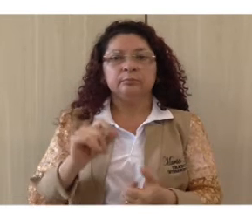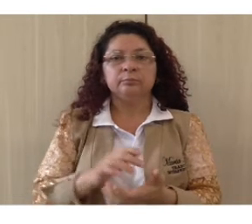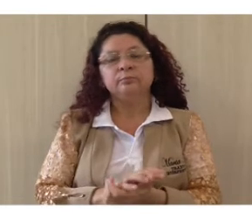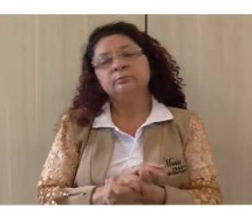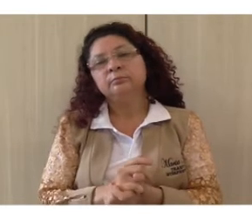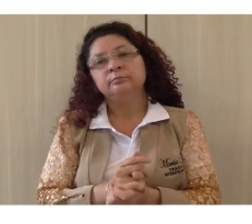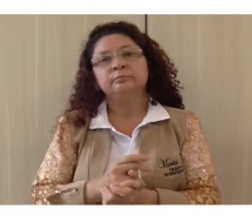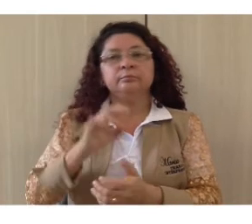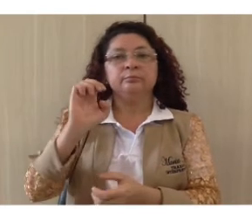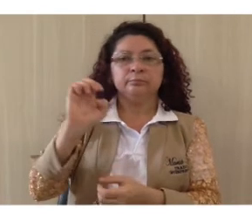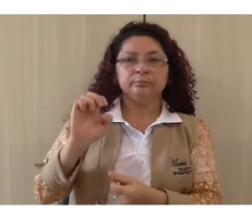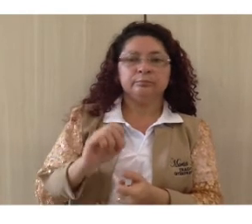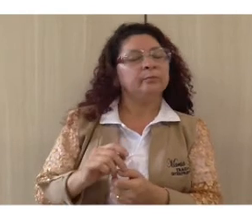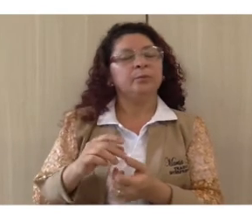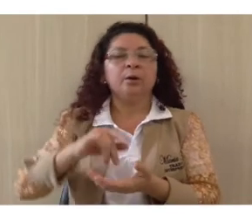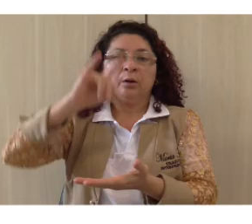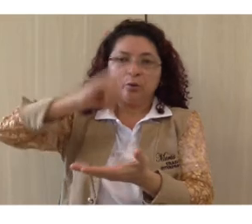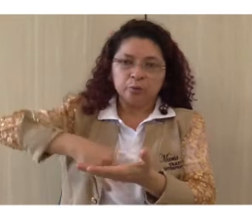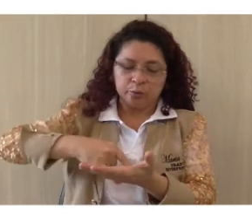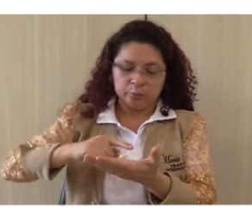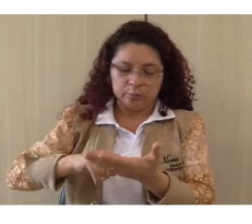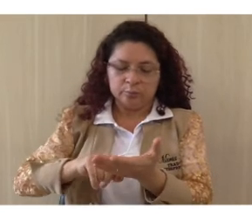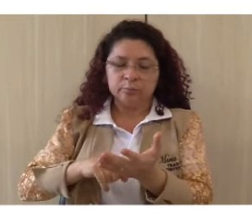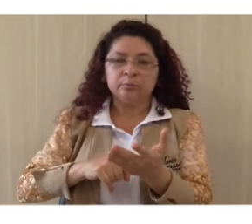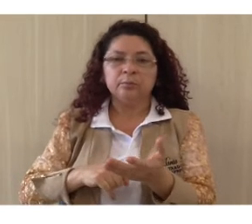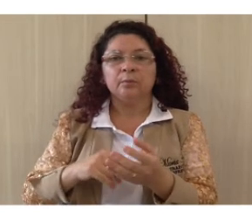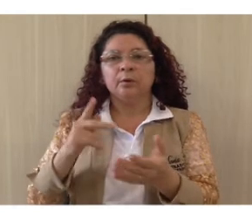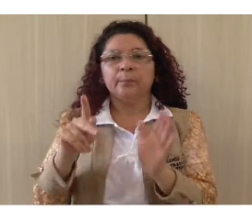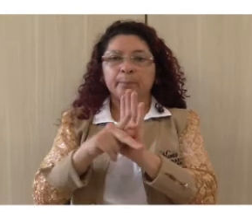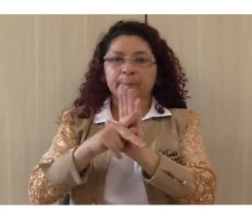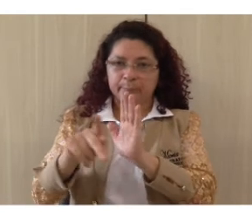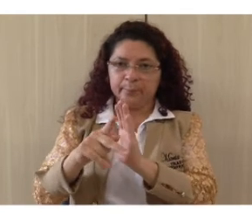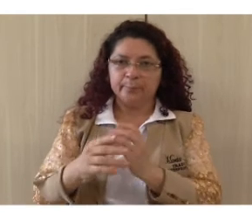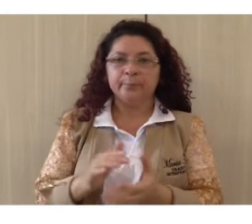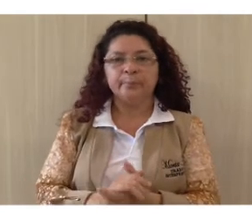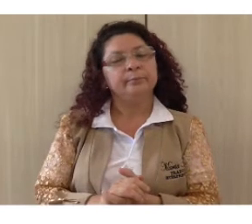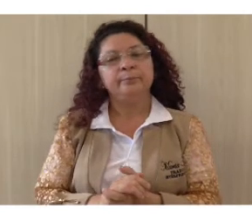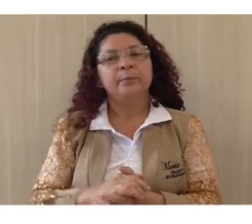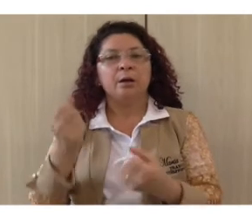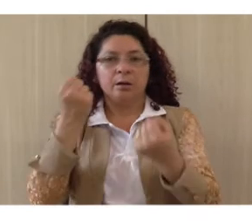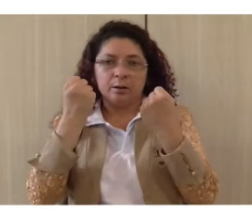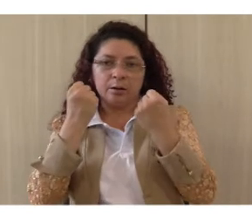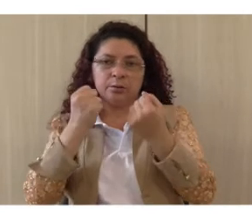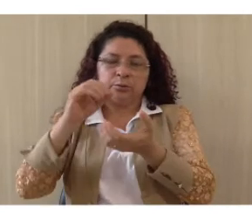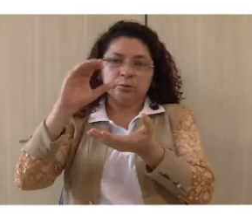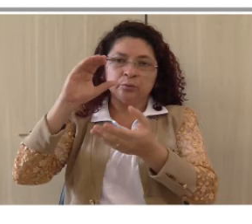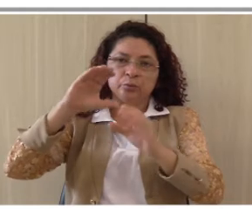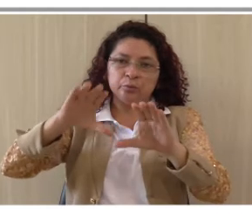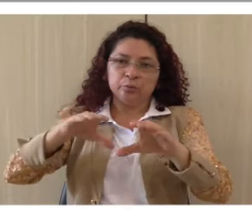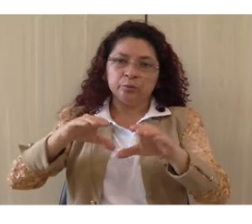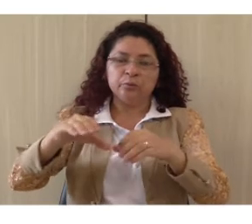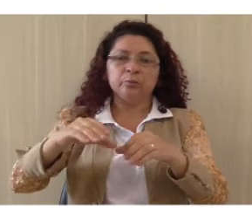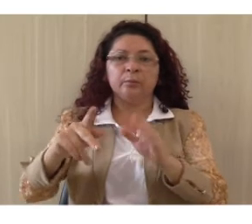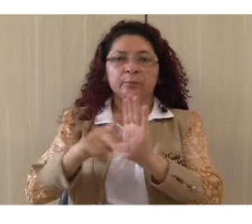edital, os documentos comprobatórios anexados pelo candidato e a análise curricular através do